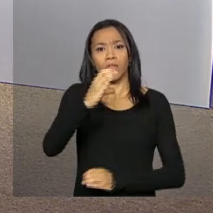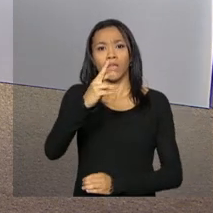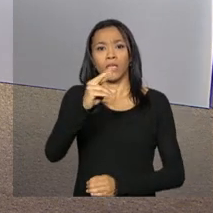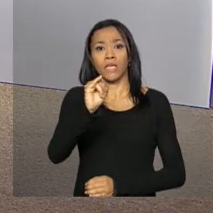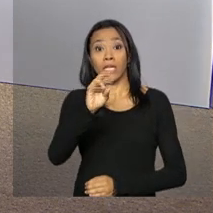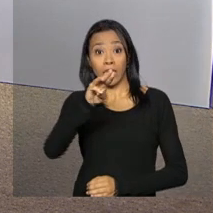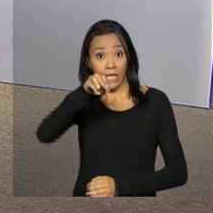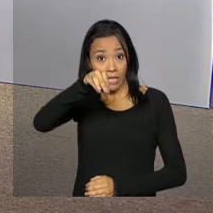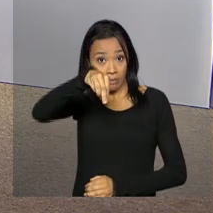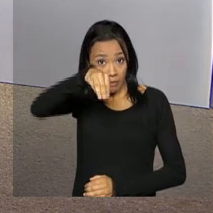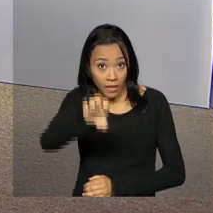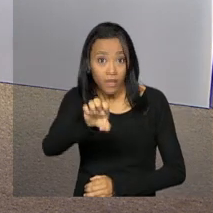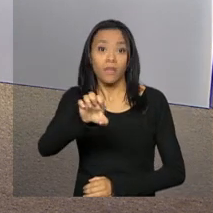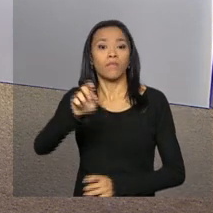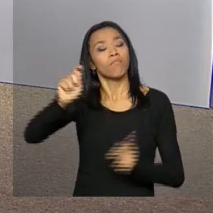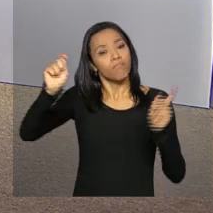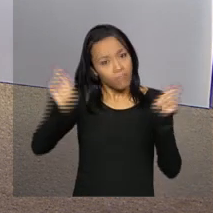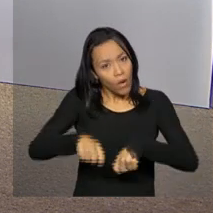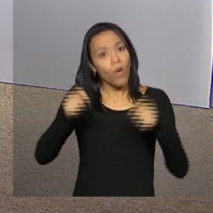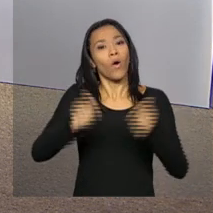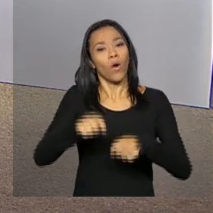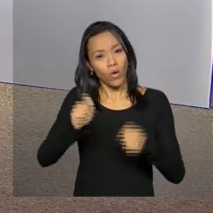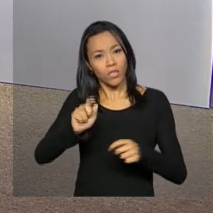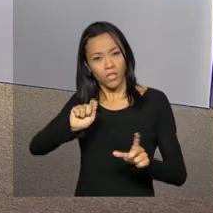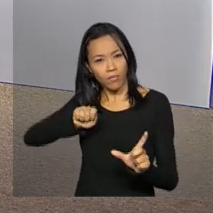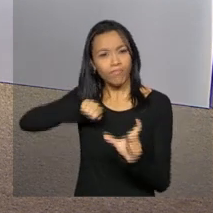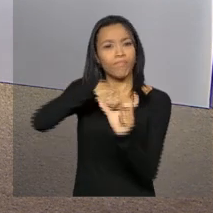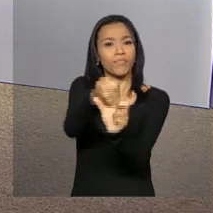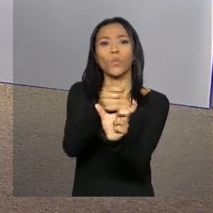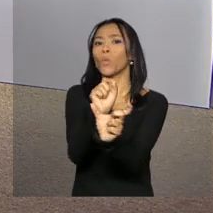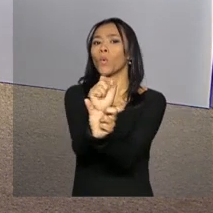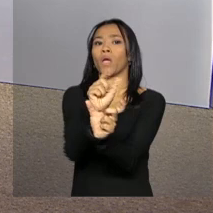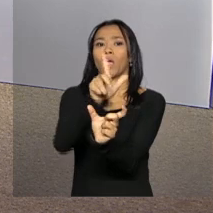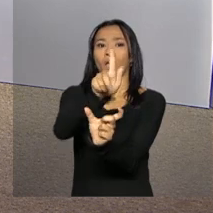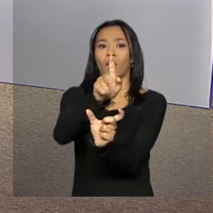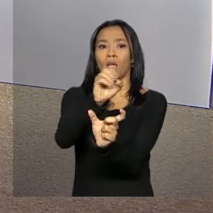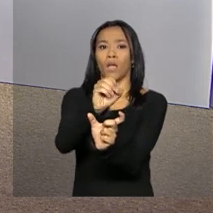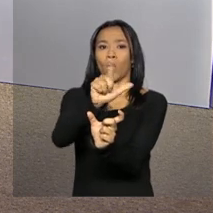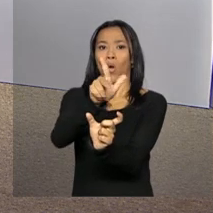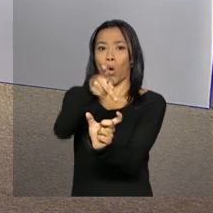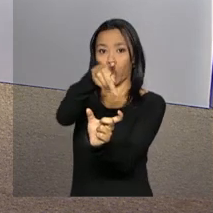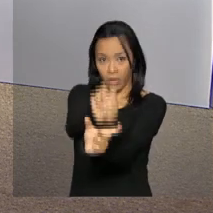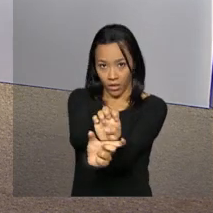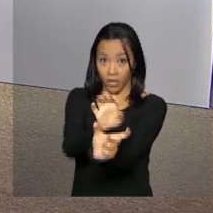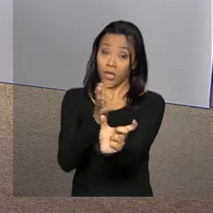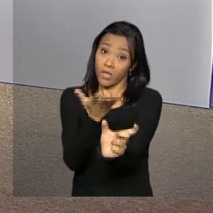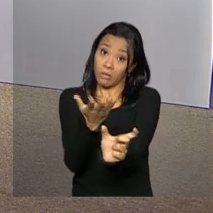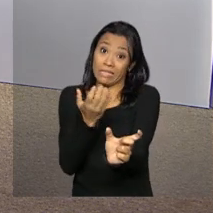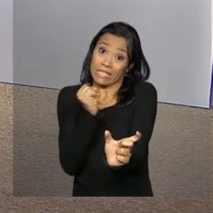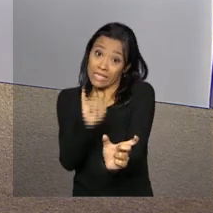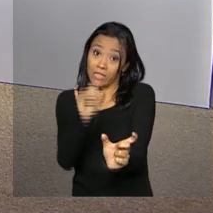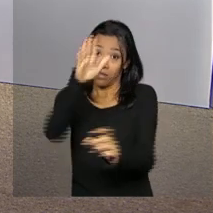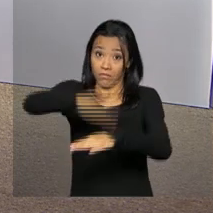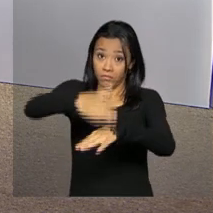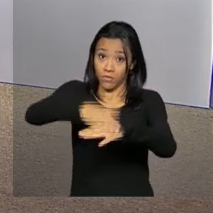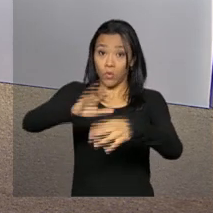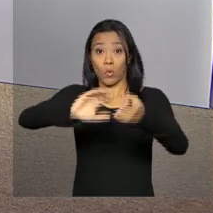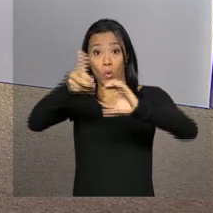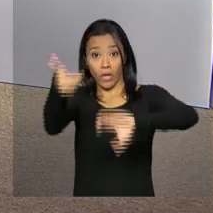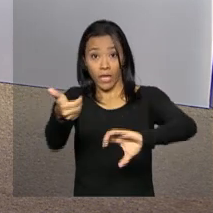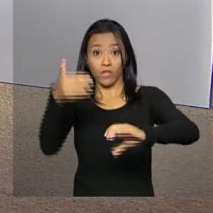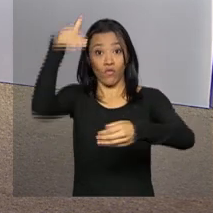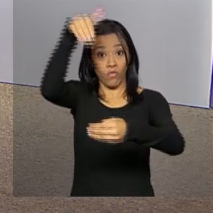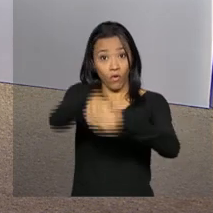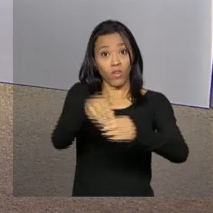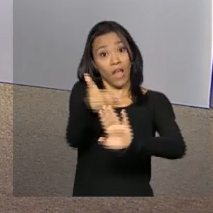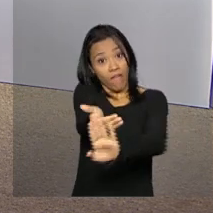responsabilidade pode sim ser definido como golpe. O ministro afirmou ainda que caso o Congresso vote pelo afastamento da